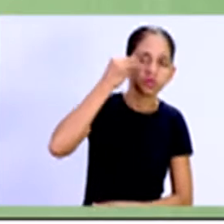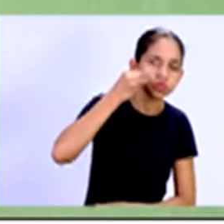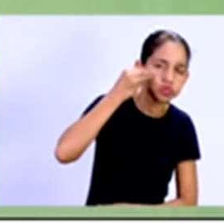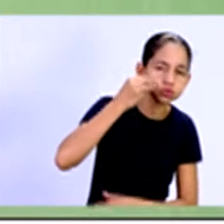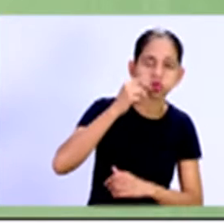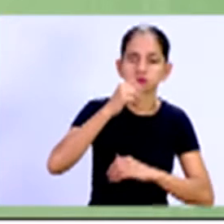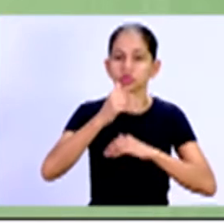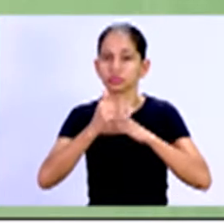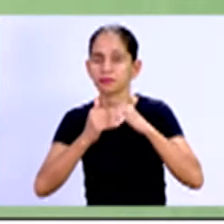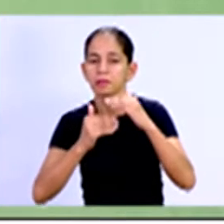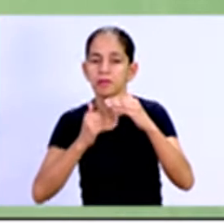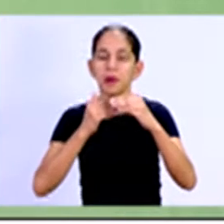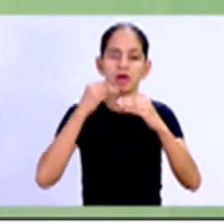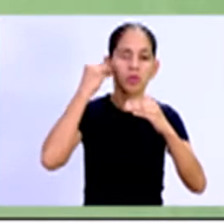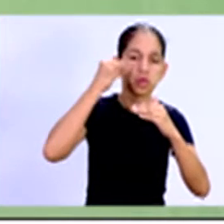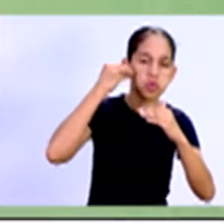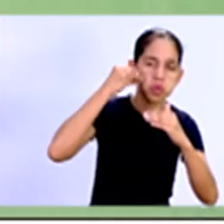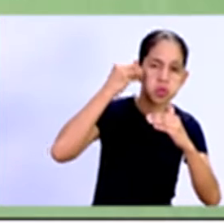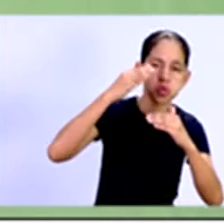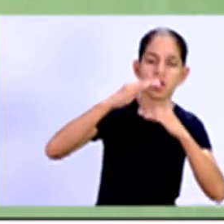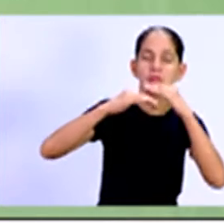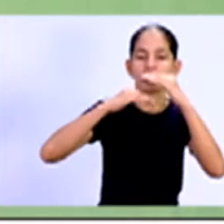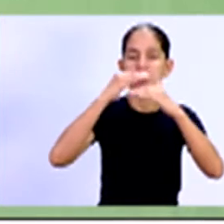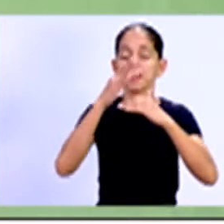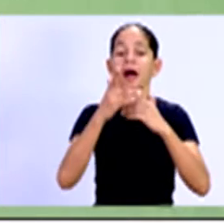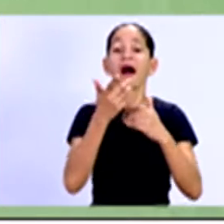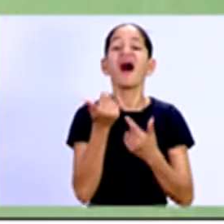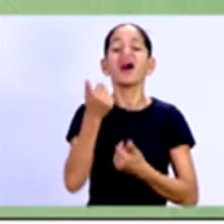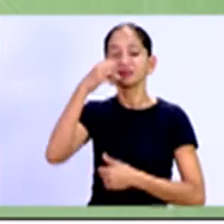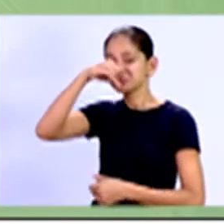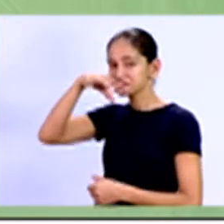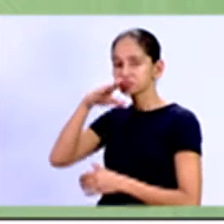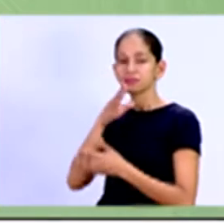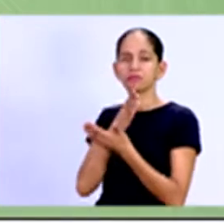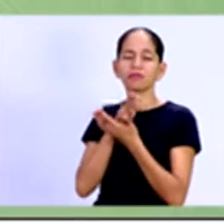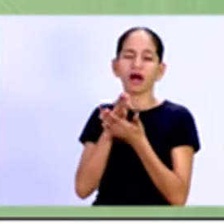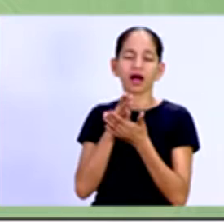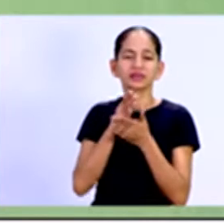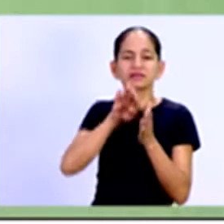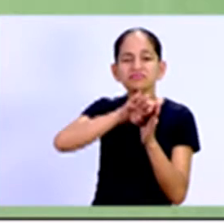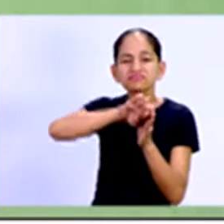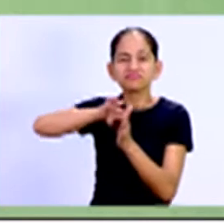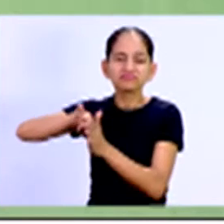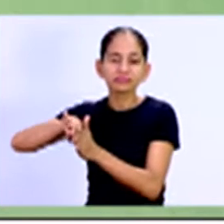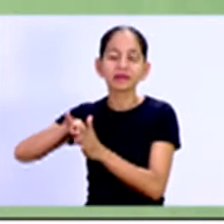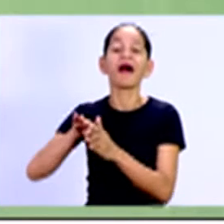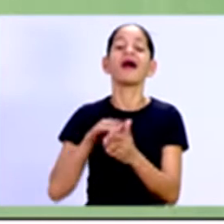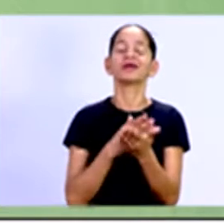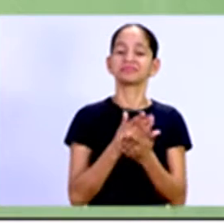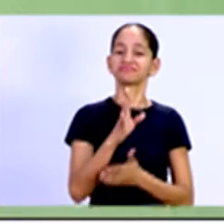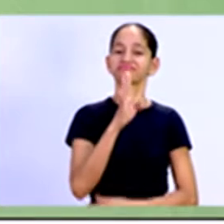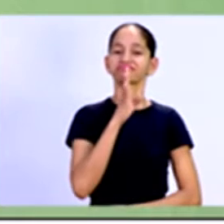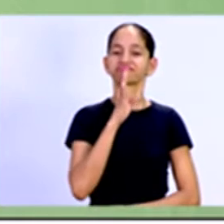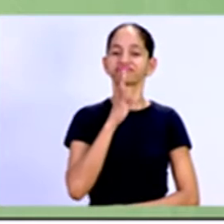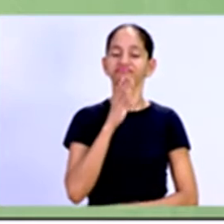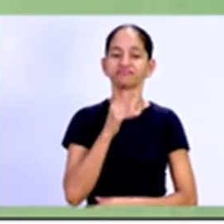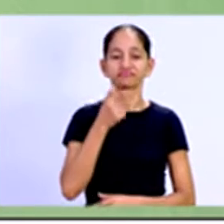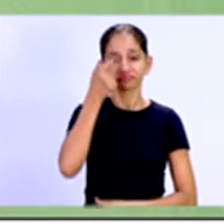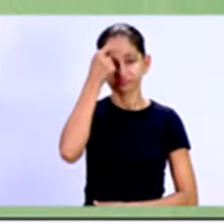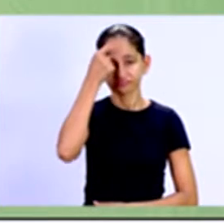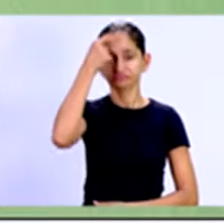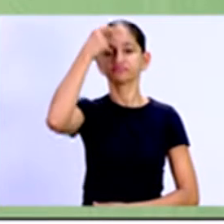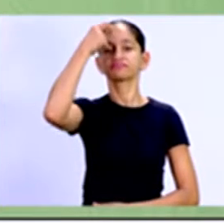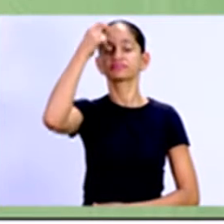dessa capacidade, deixando de lado a ignorância e começa a aprender um outro conceito de virtude, que é, ou seja, adquirir através